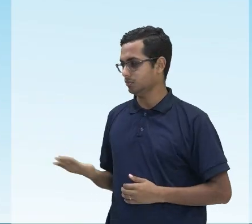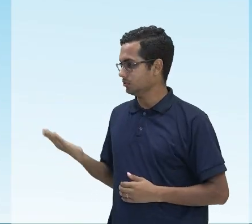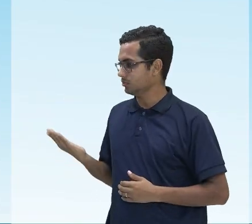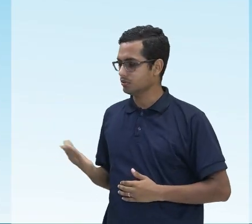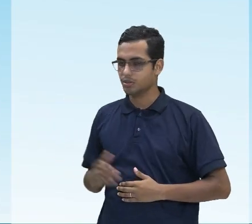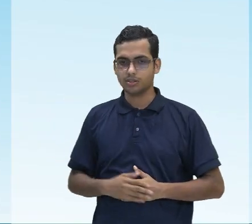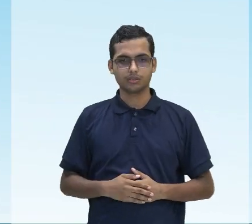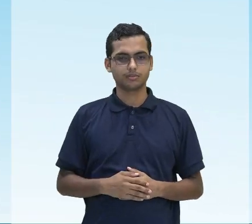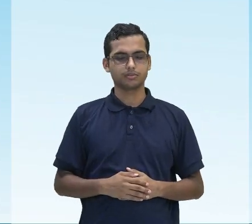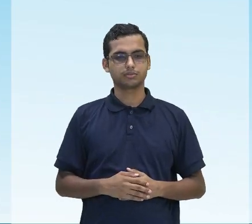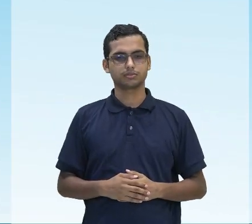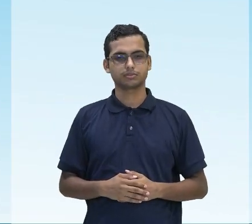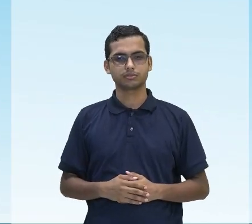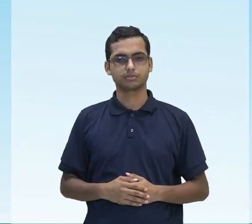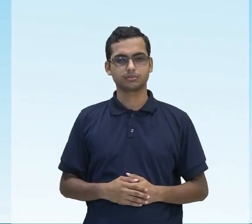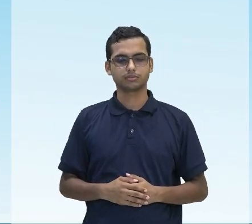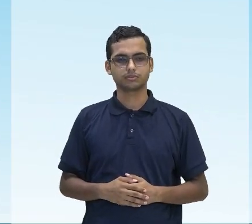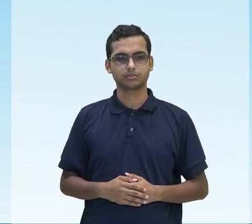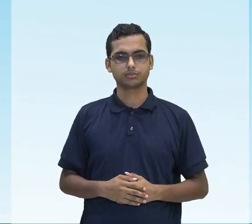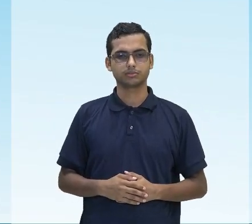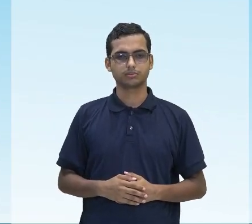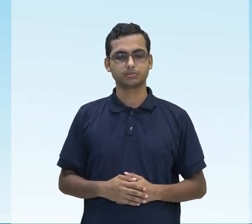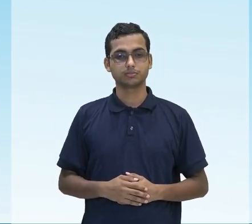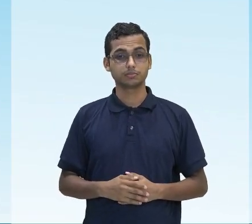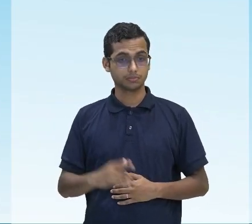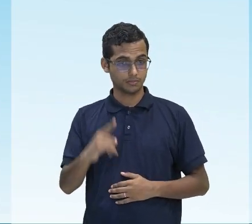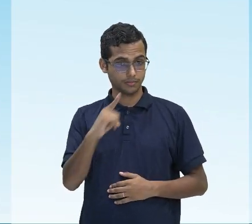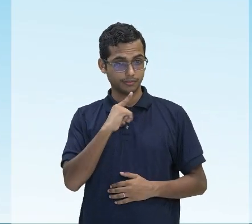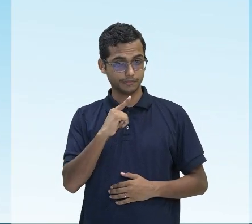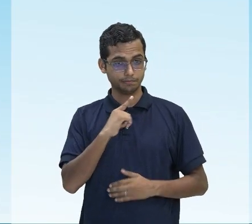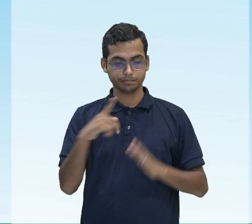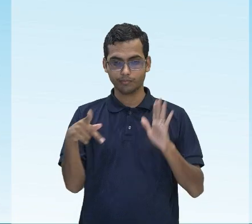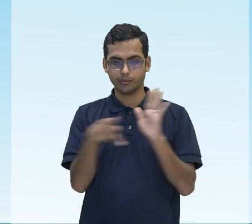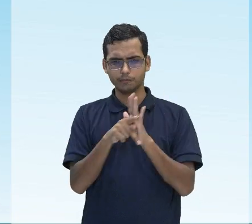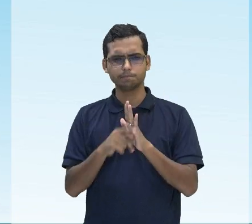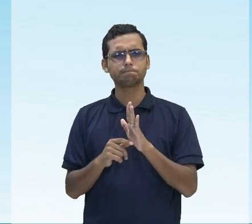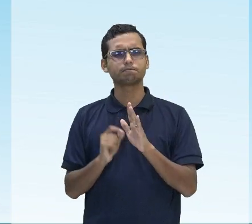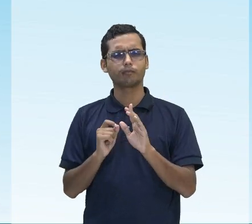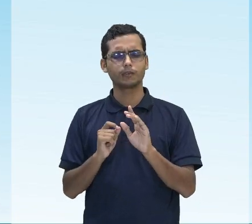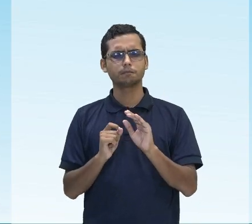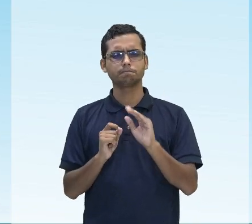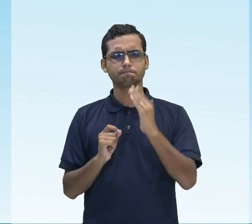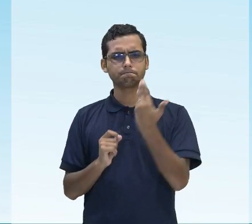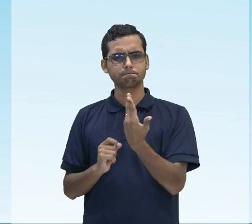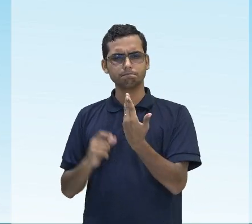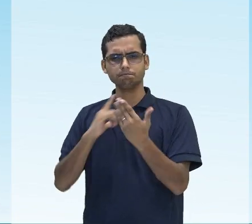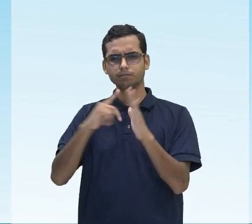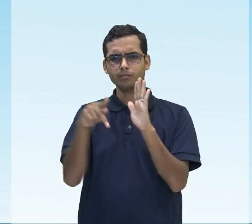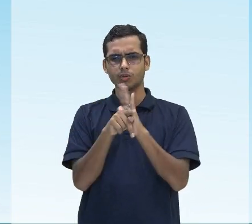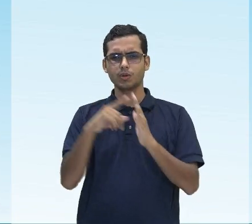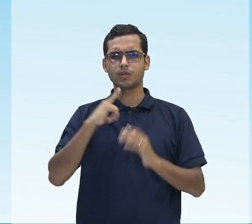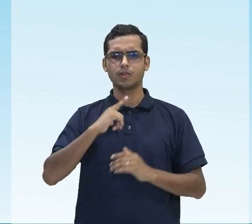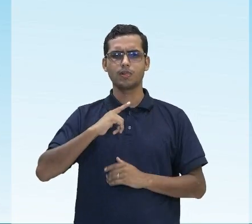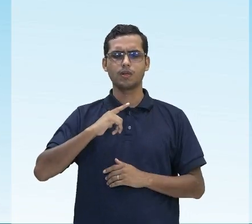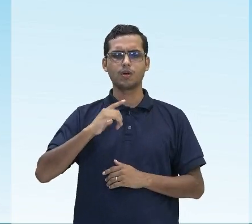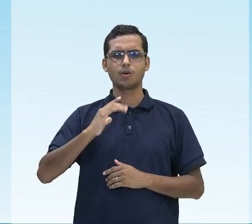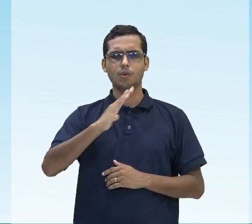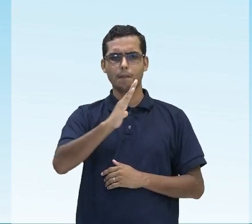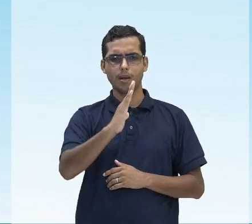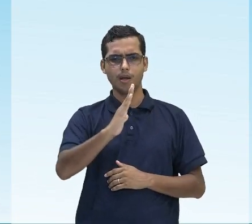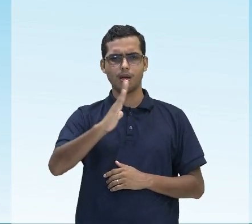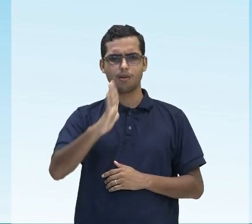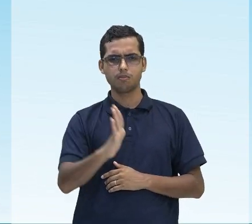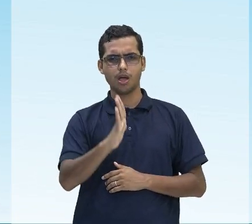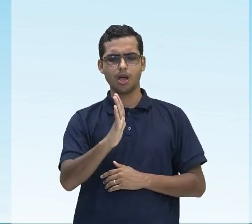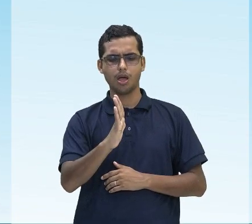está o nosso espelho, certo? E aí, olha só, incide no foco, volta paralelo. Aí eu já tenho um espelho convexo,